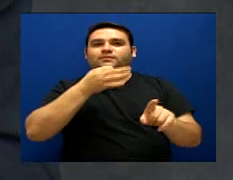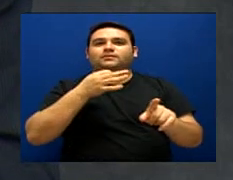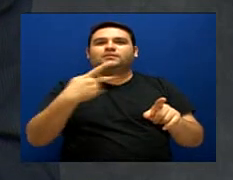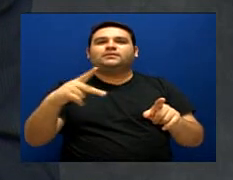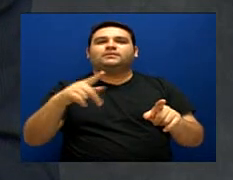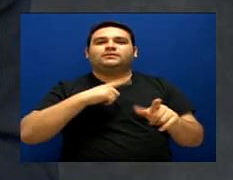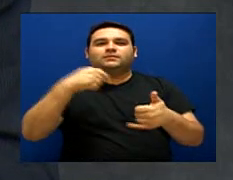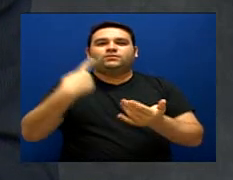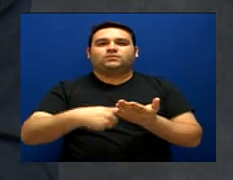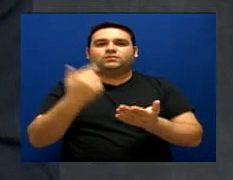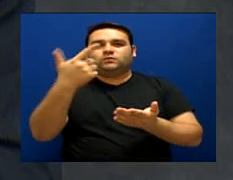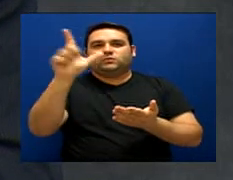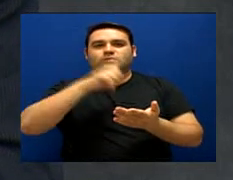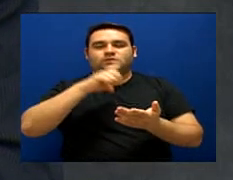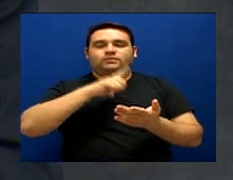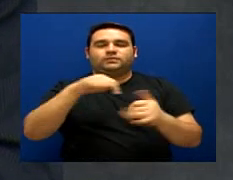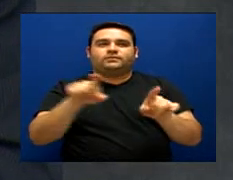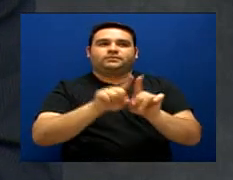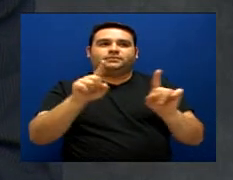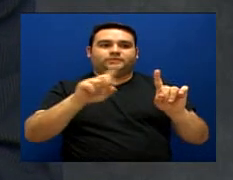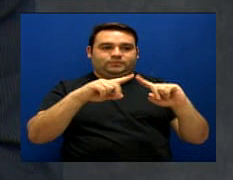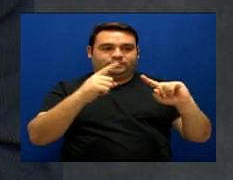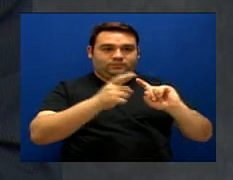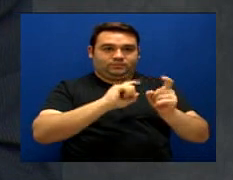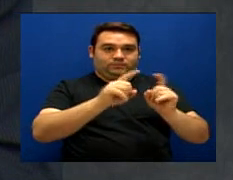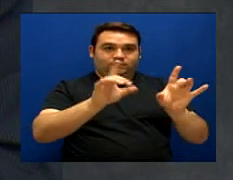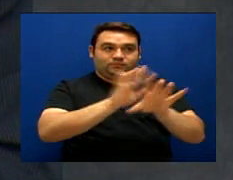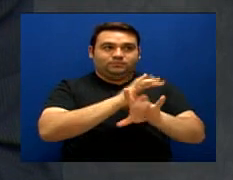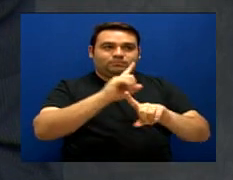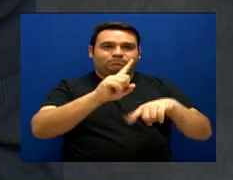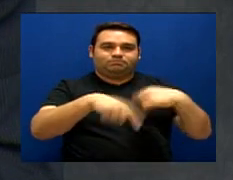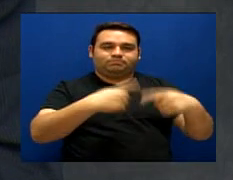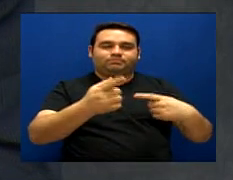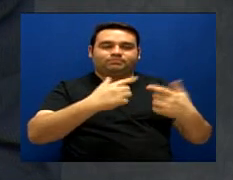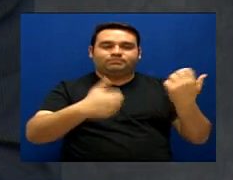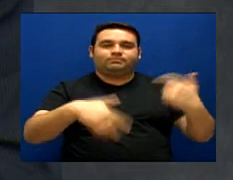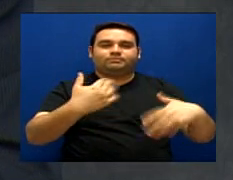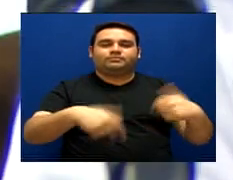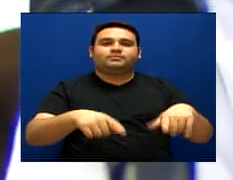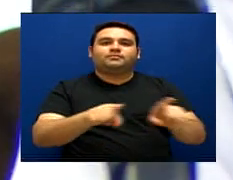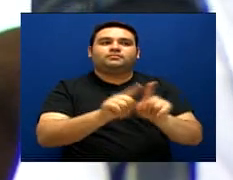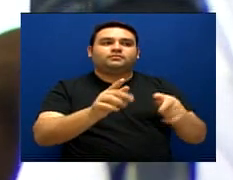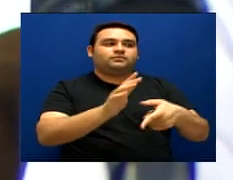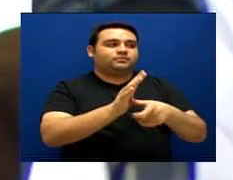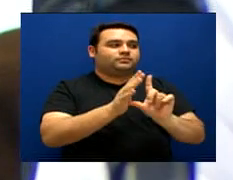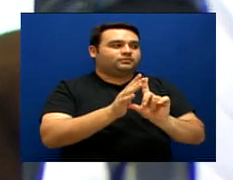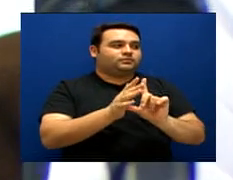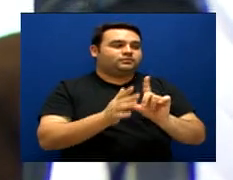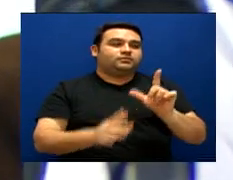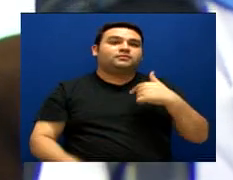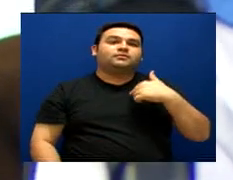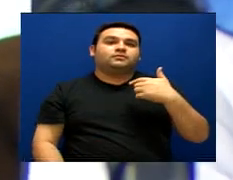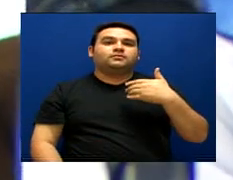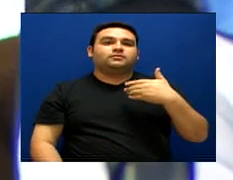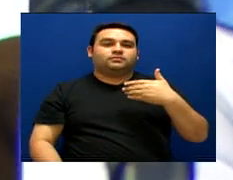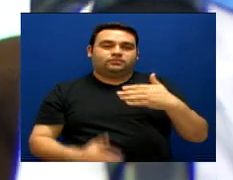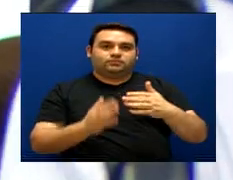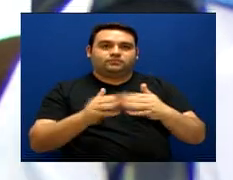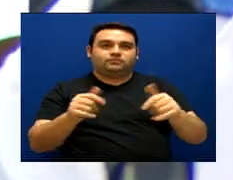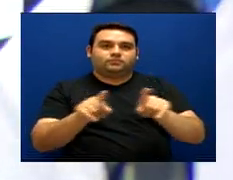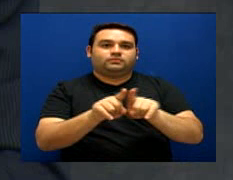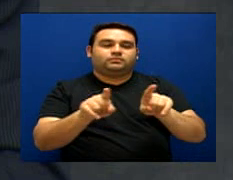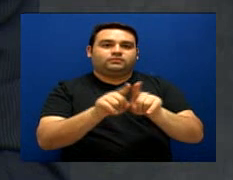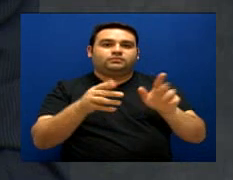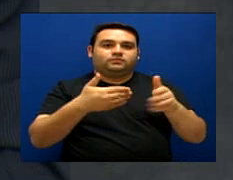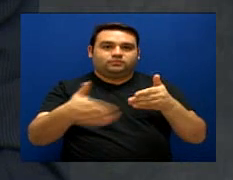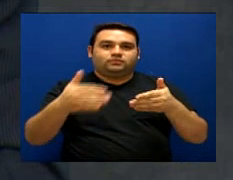Gabriel que tem outro compromisso também, após essas colocações dele. Antes, porém, eu vou então pedir que vamos